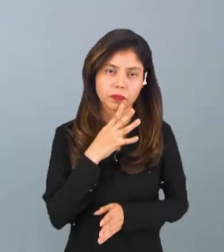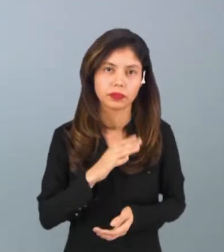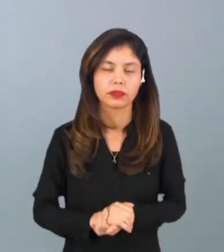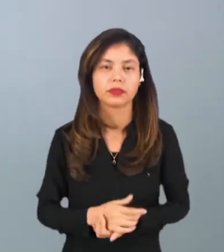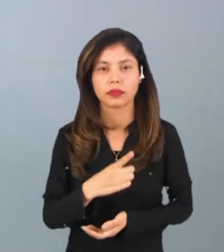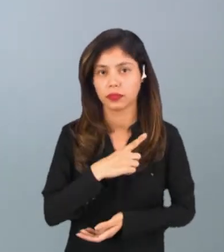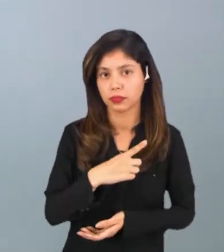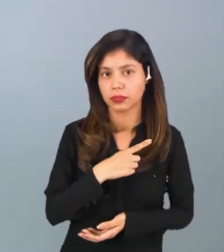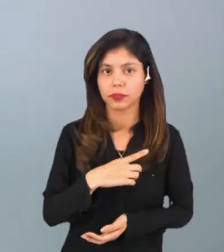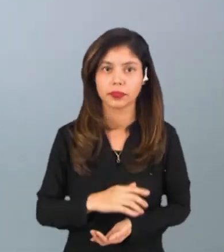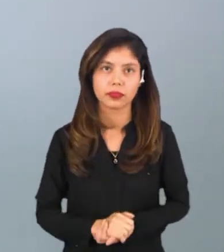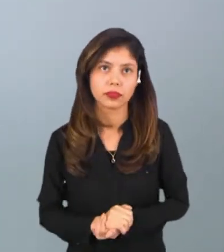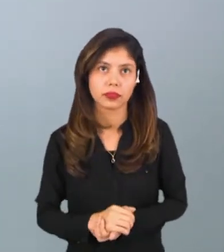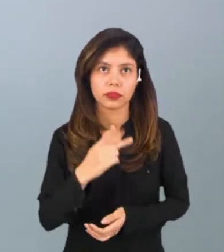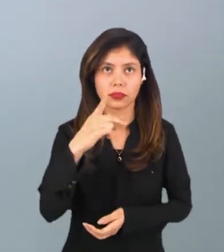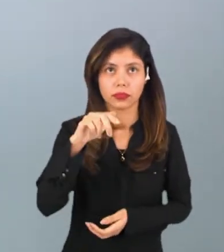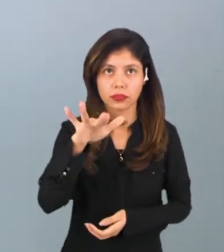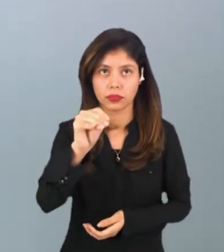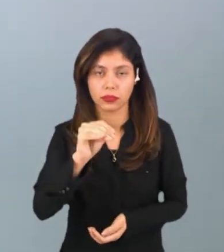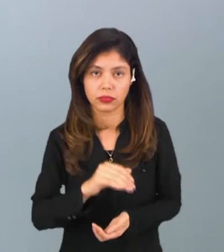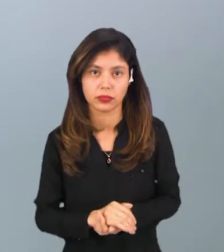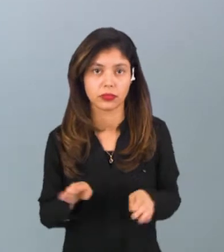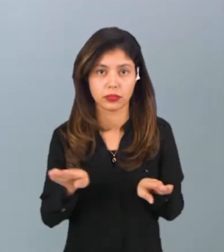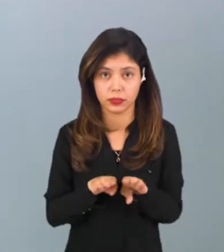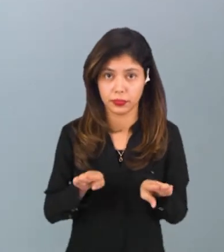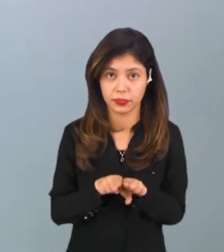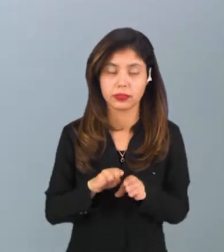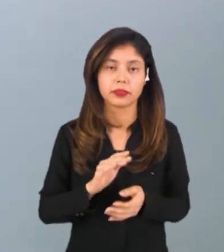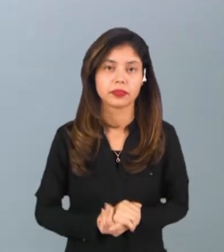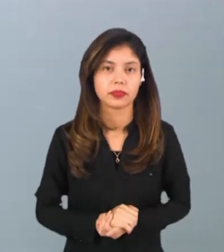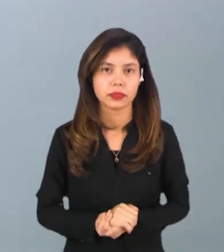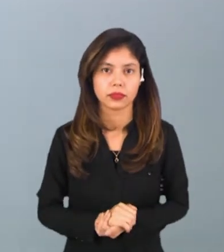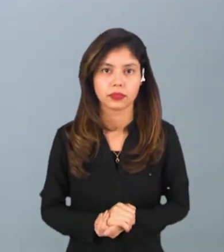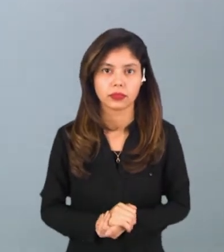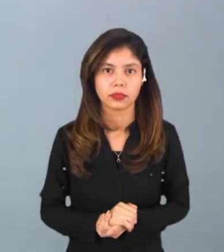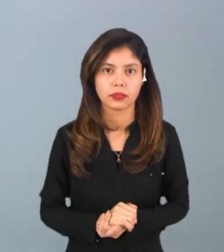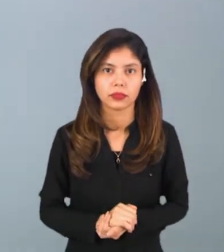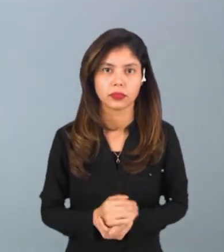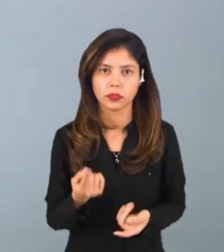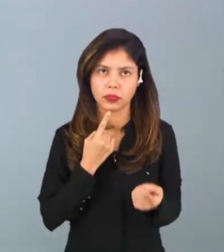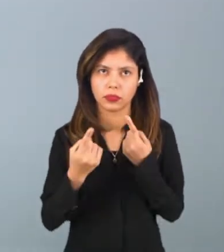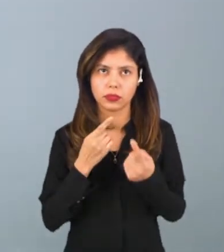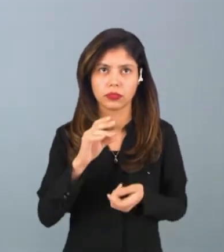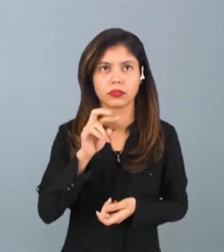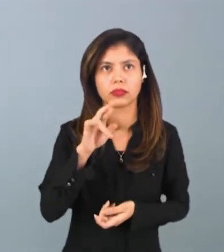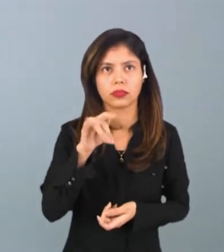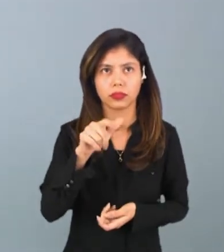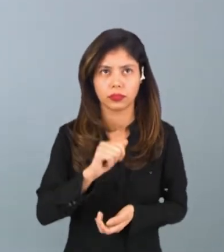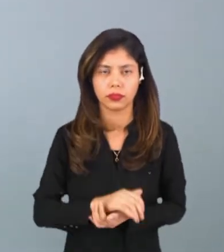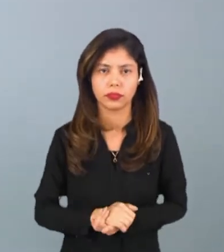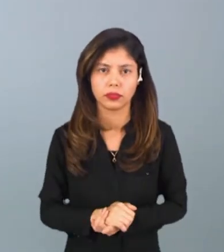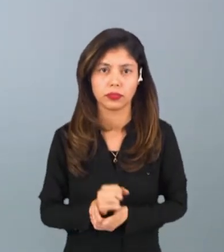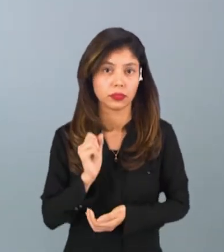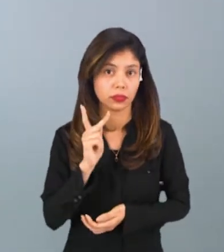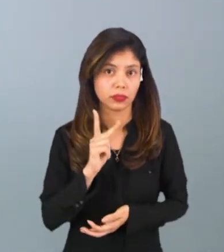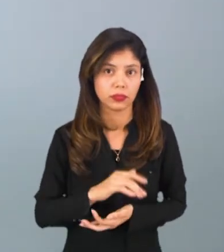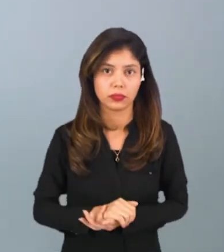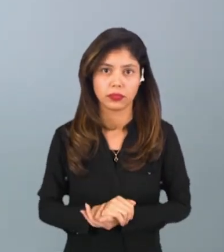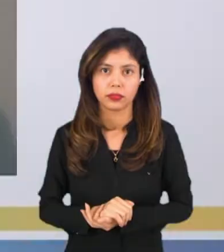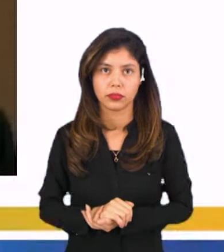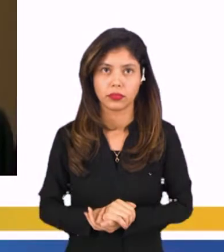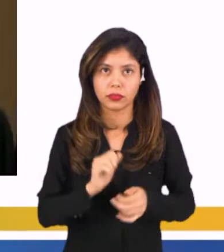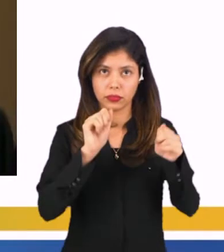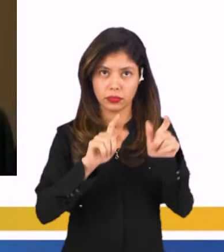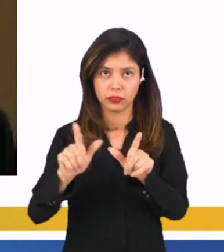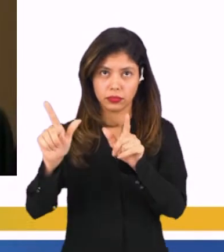ele tem Pantaleón y las Visitadoras e Conversa com Catedral, ok? Vamos para o